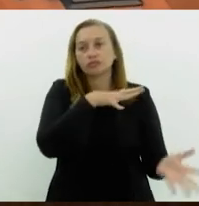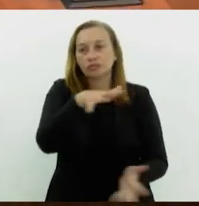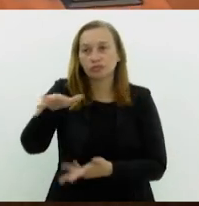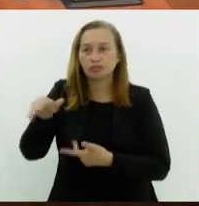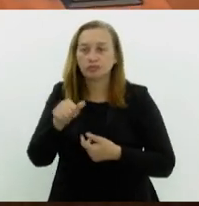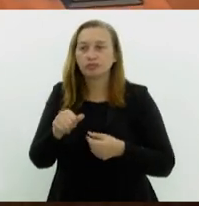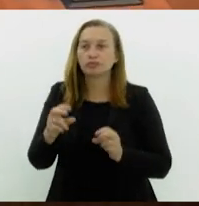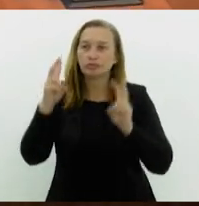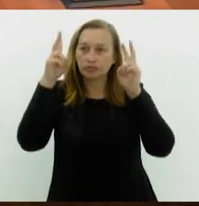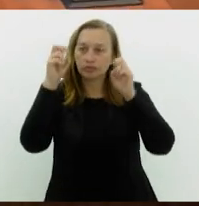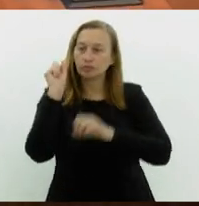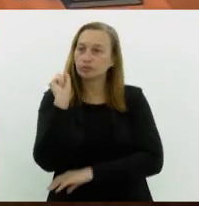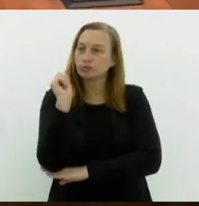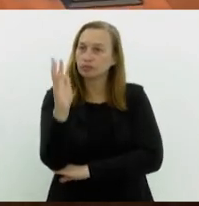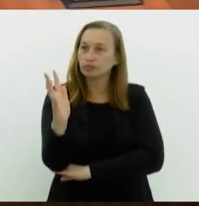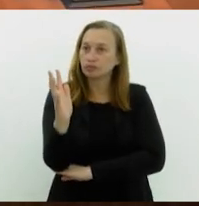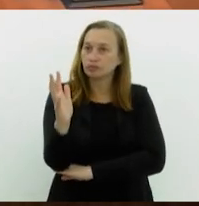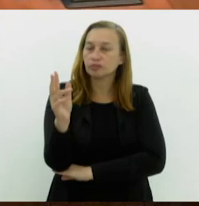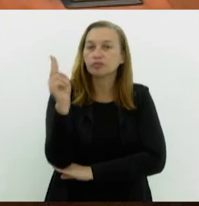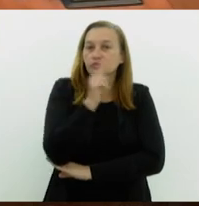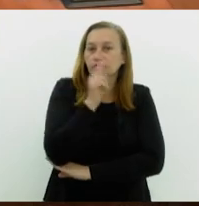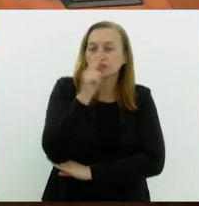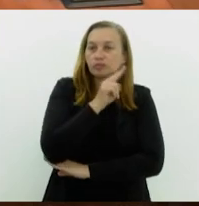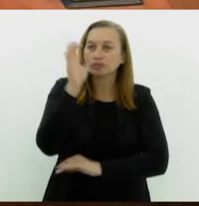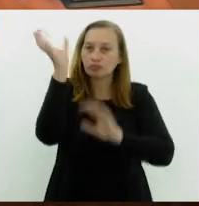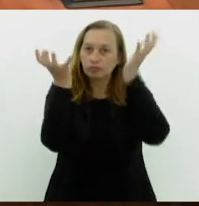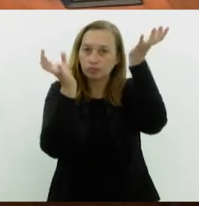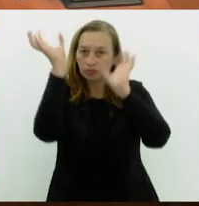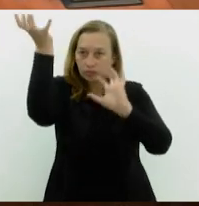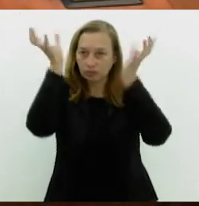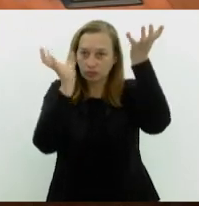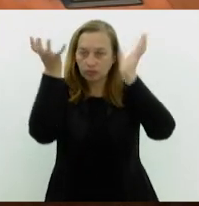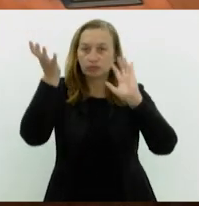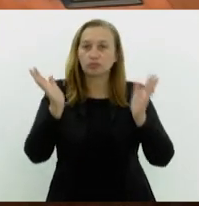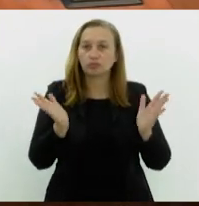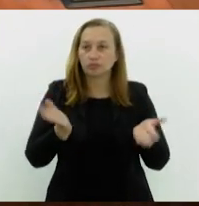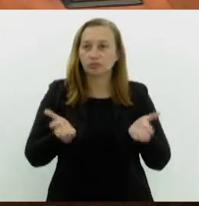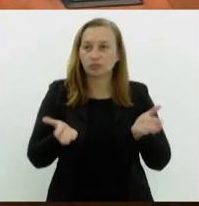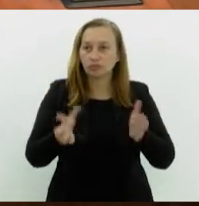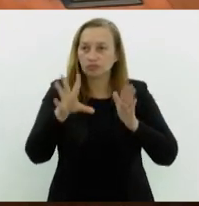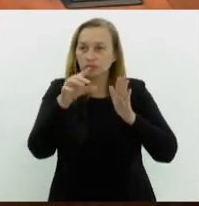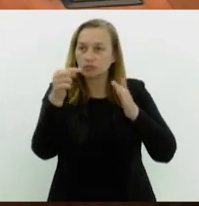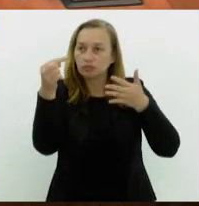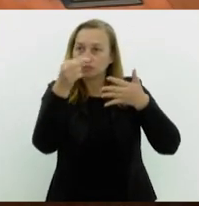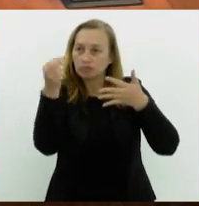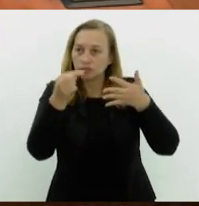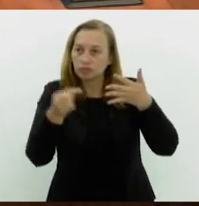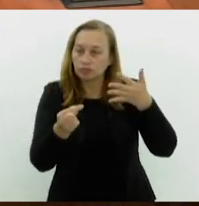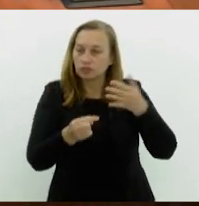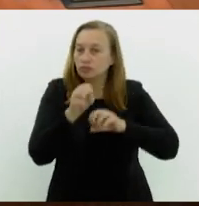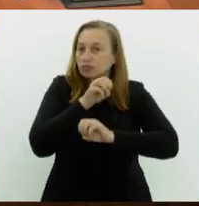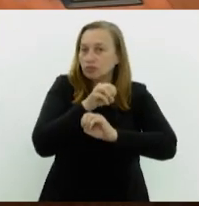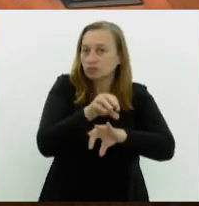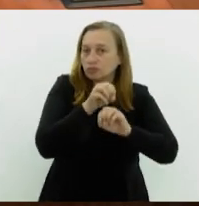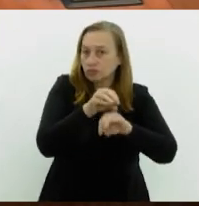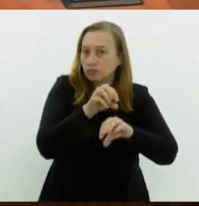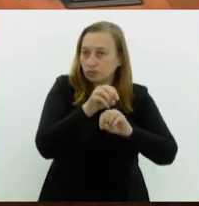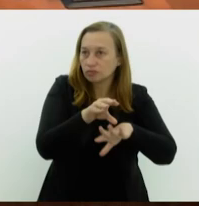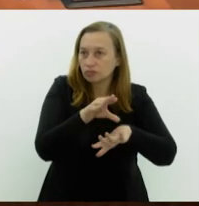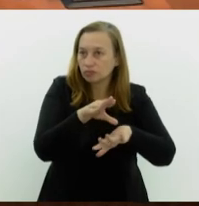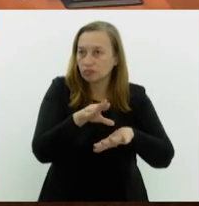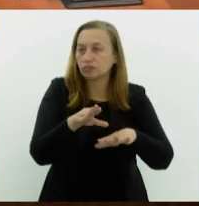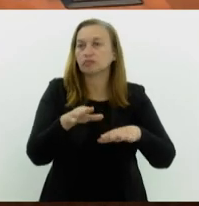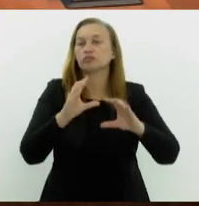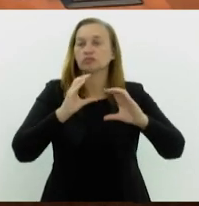questão ambiental, sobre a emergência da questão climática no dia de hoje, pautando de forma muito educativa nos meios